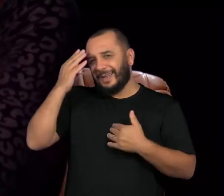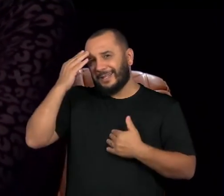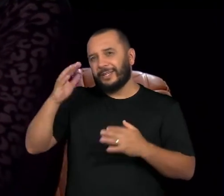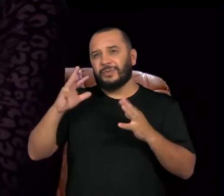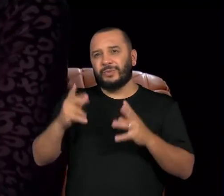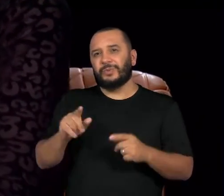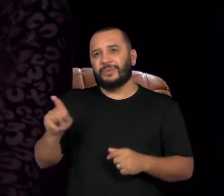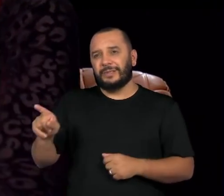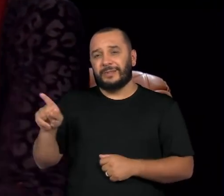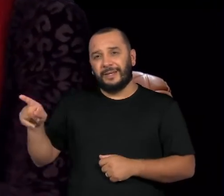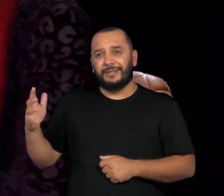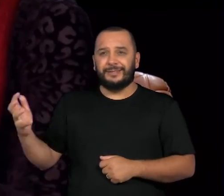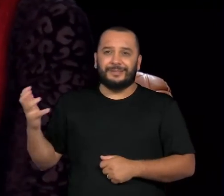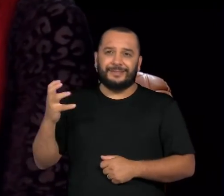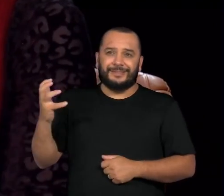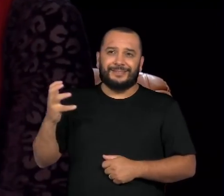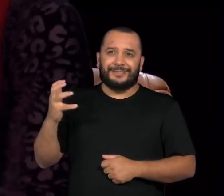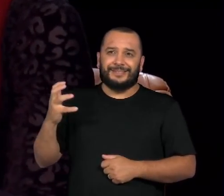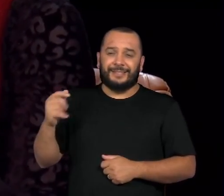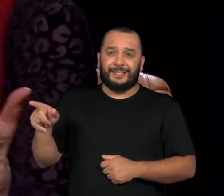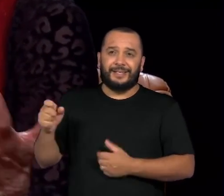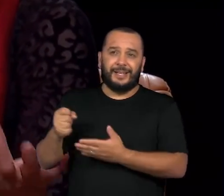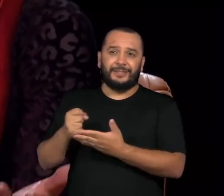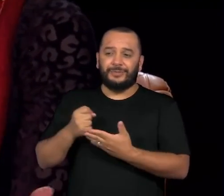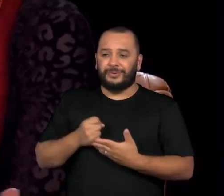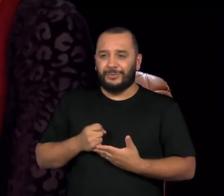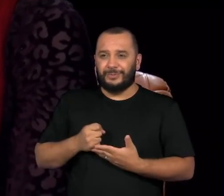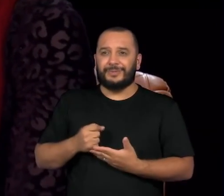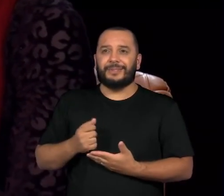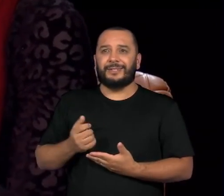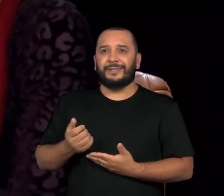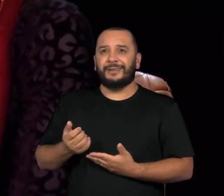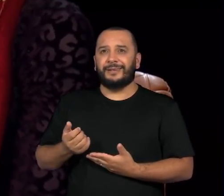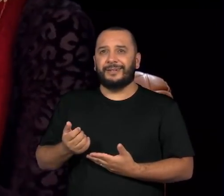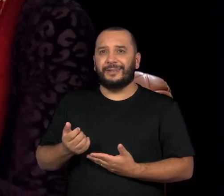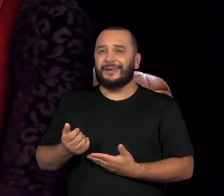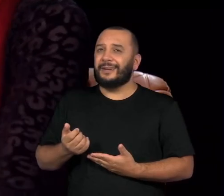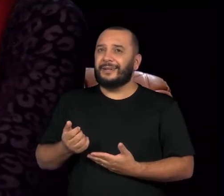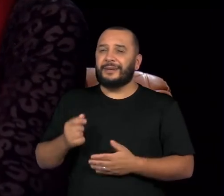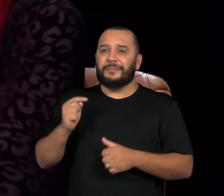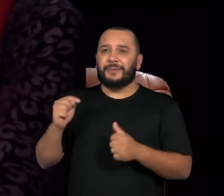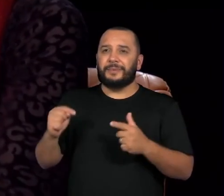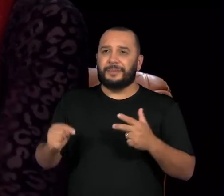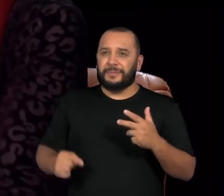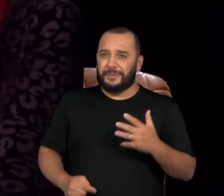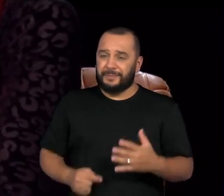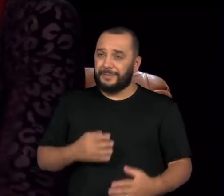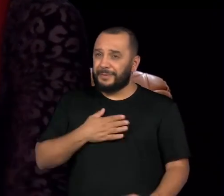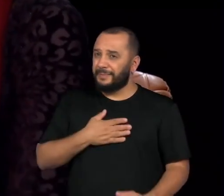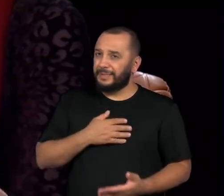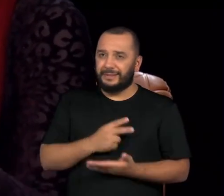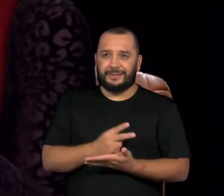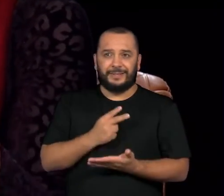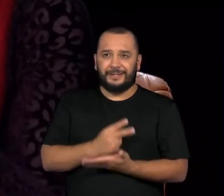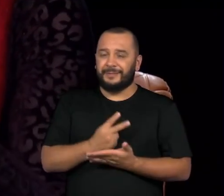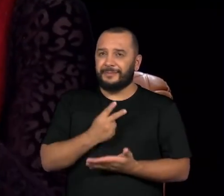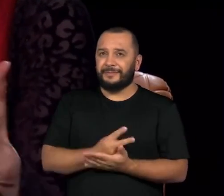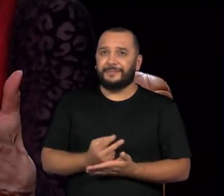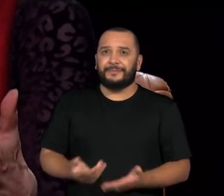quanto ele me inspira, e o quanto ele me ajuda, e o quanto ele me dá respostas e elementos e ferramentas o tempo todo, de